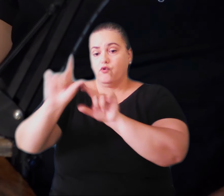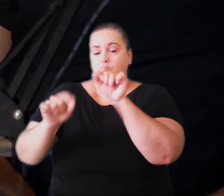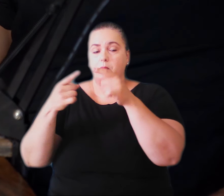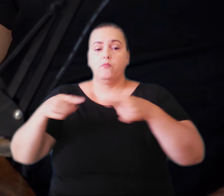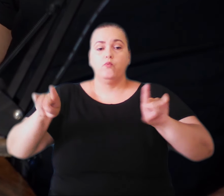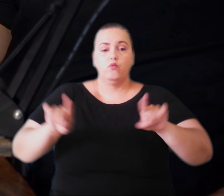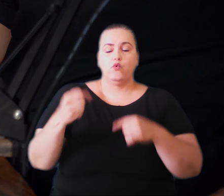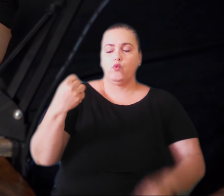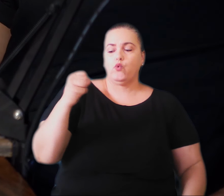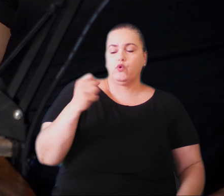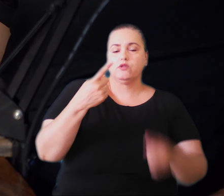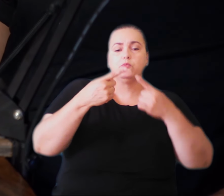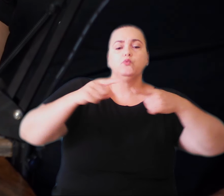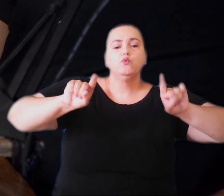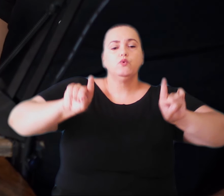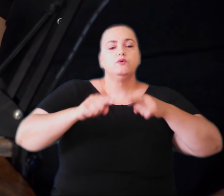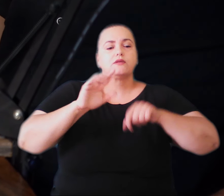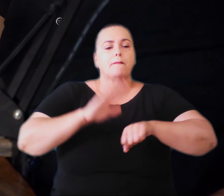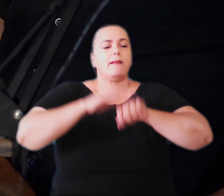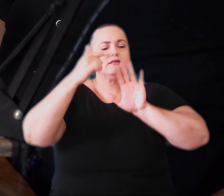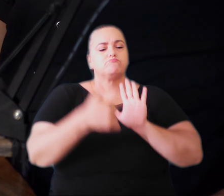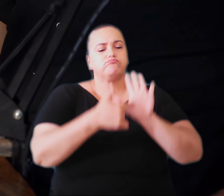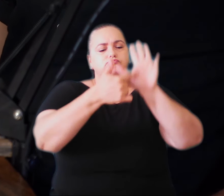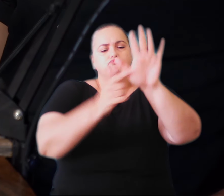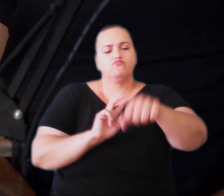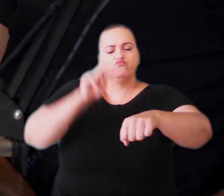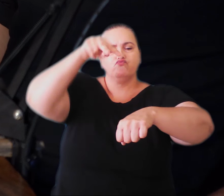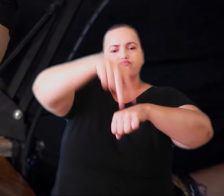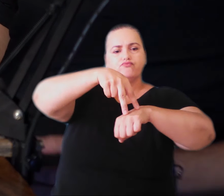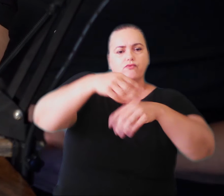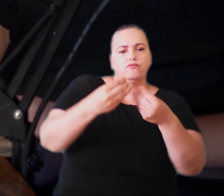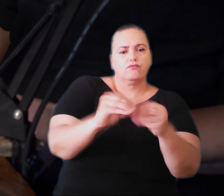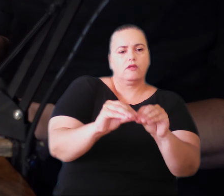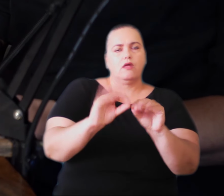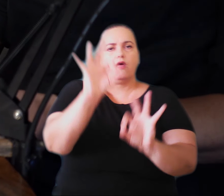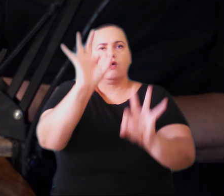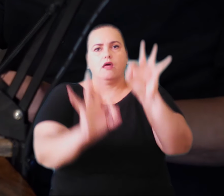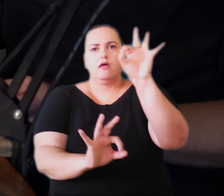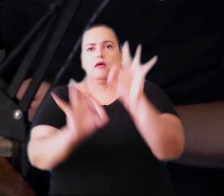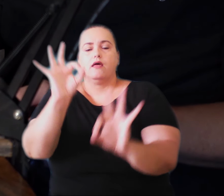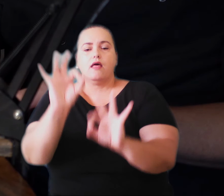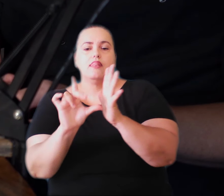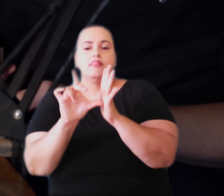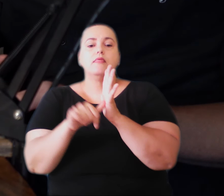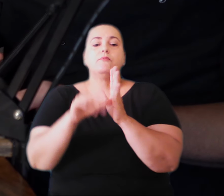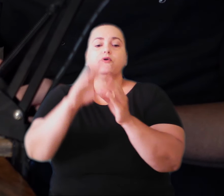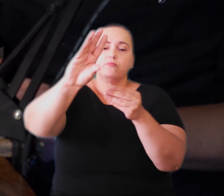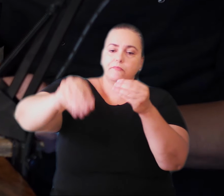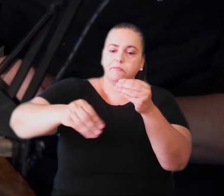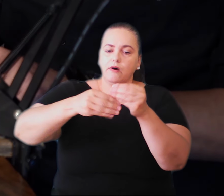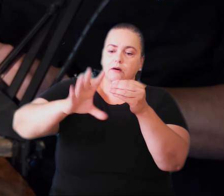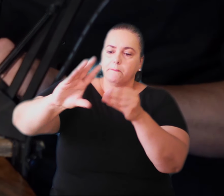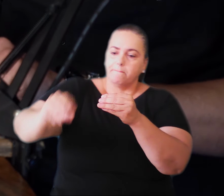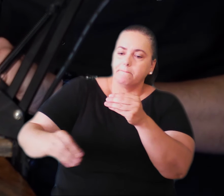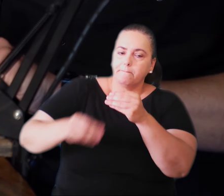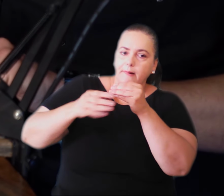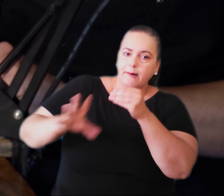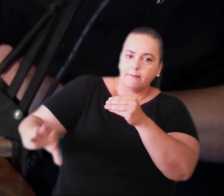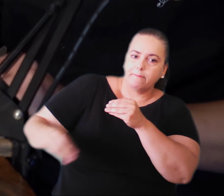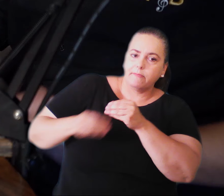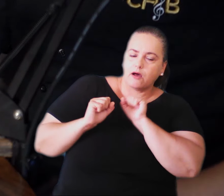8 músicas, as que mais se destacou. E de repente montamos os medley e depois vocês que deram o